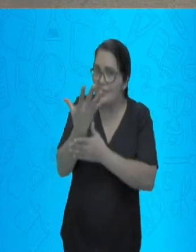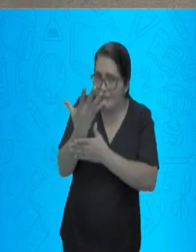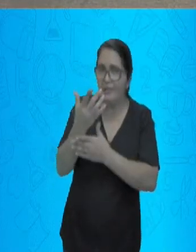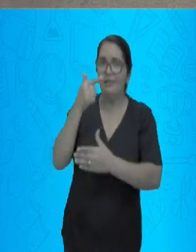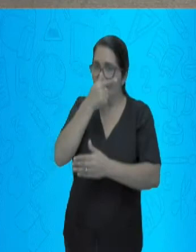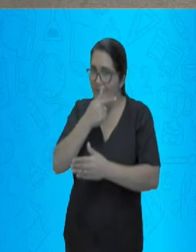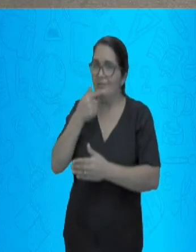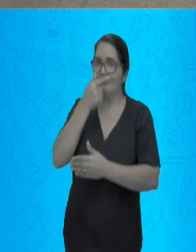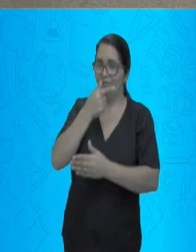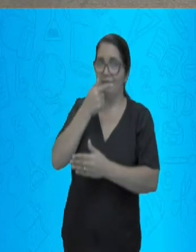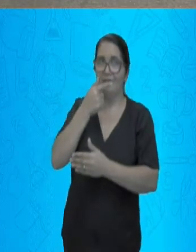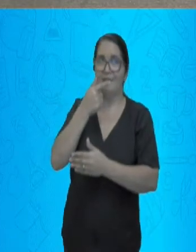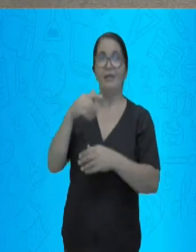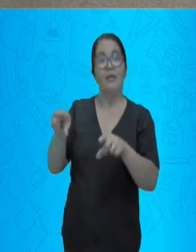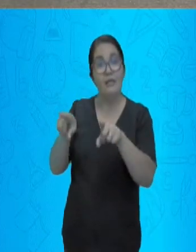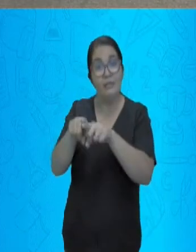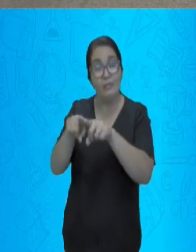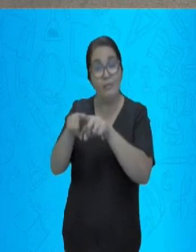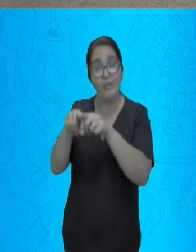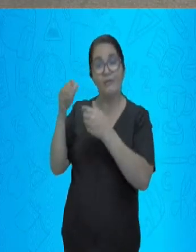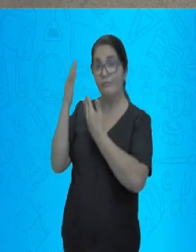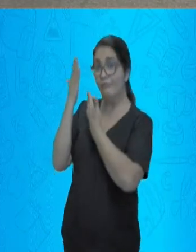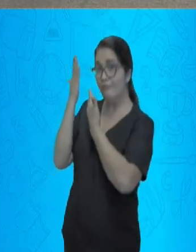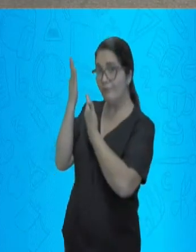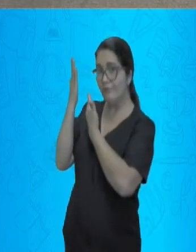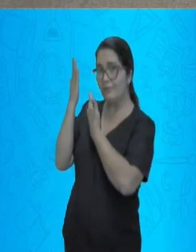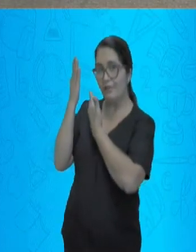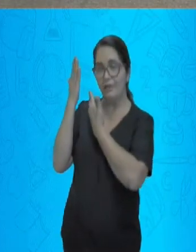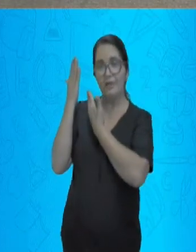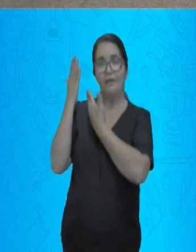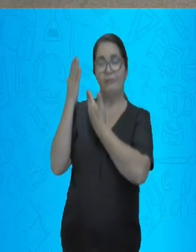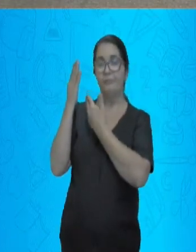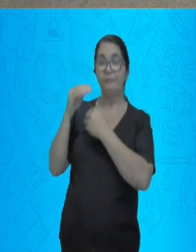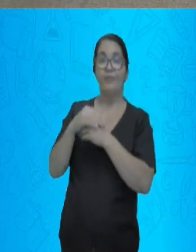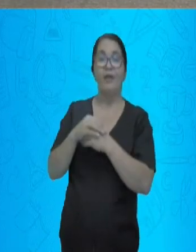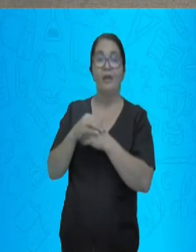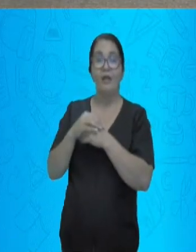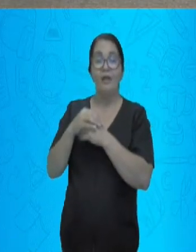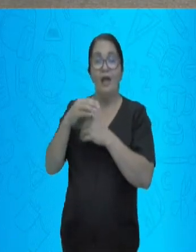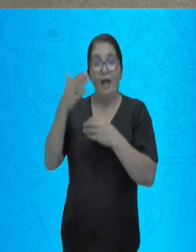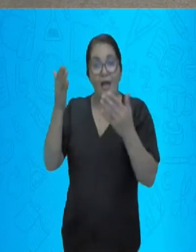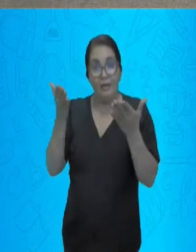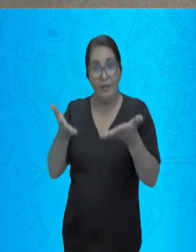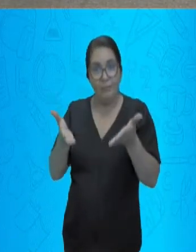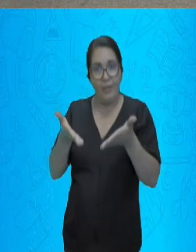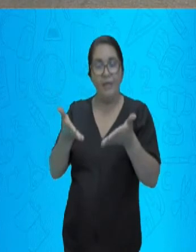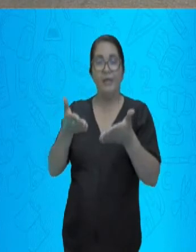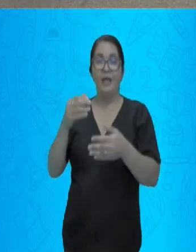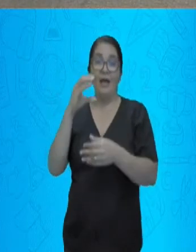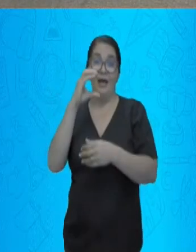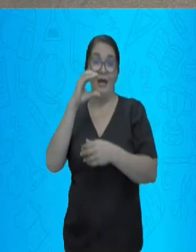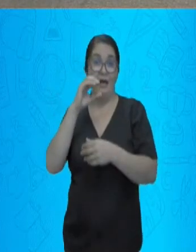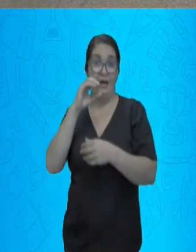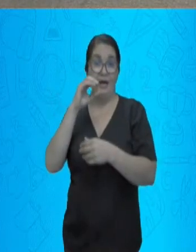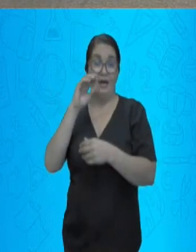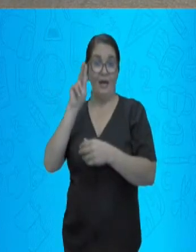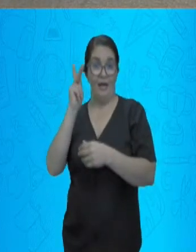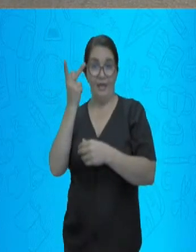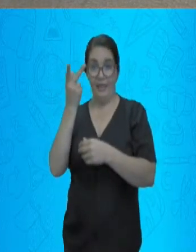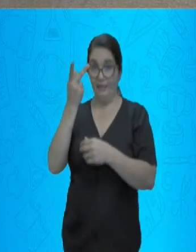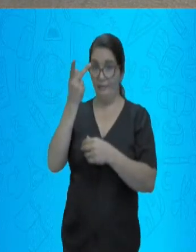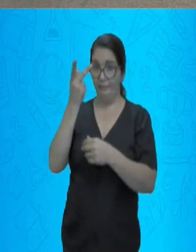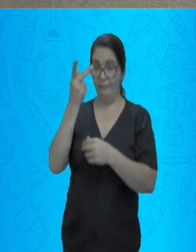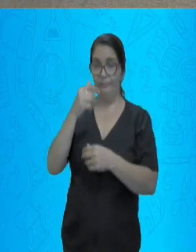gente H2O, a fórmula química da água destilada. Então, quais